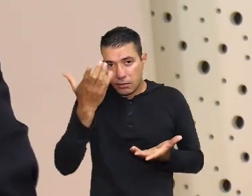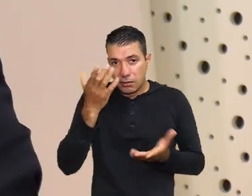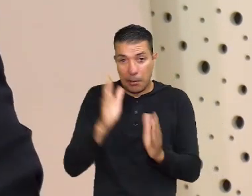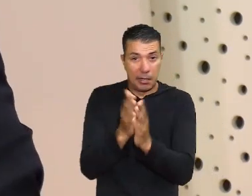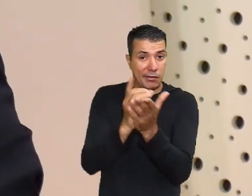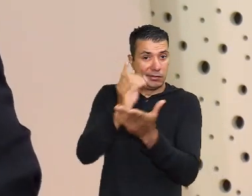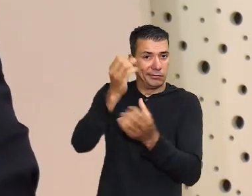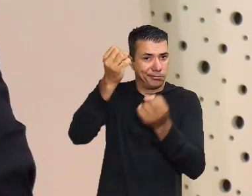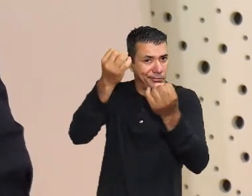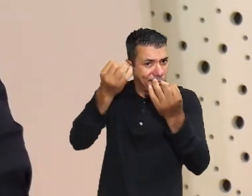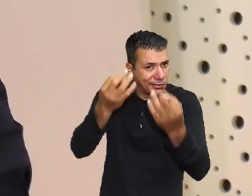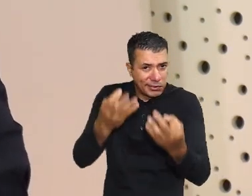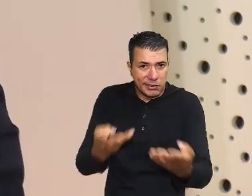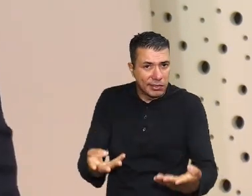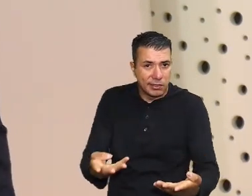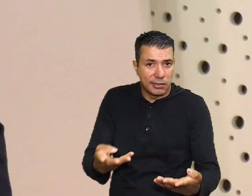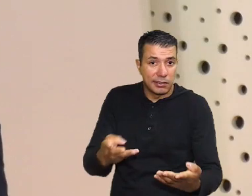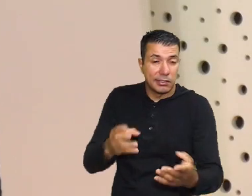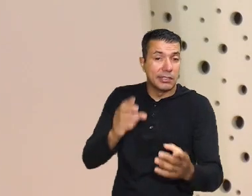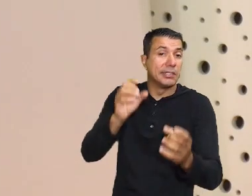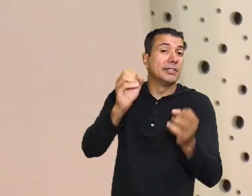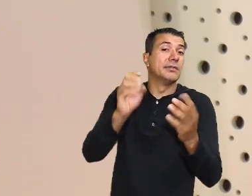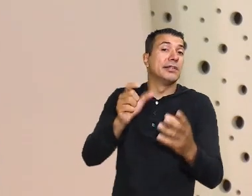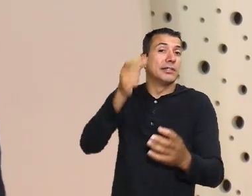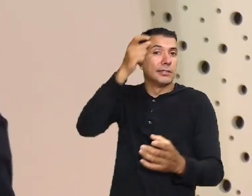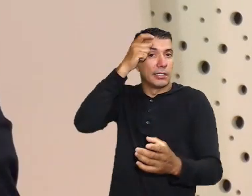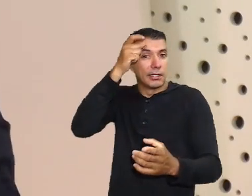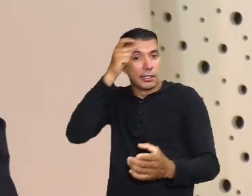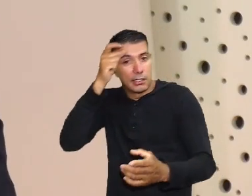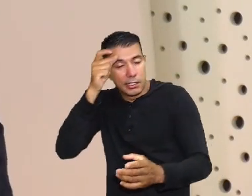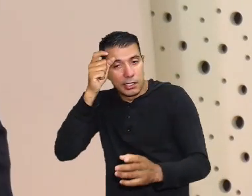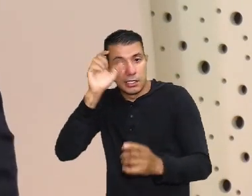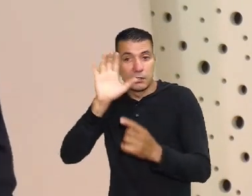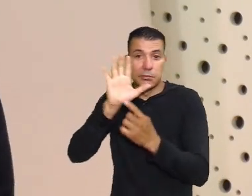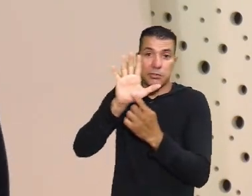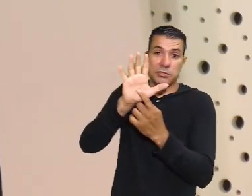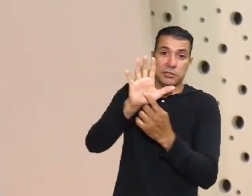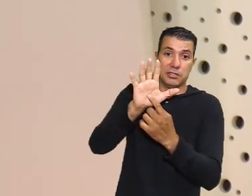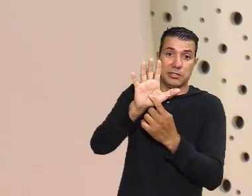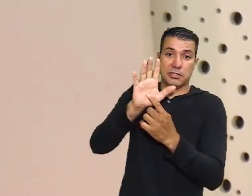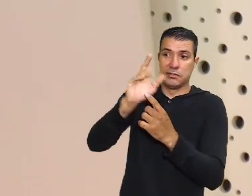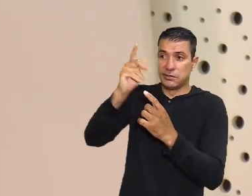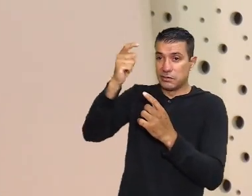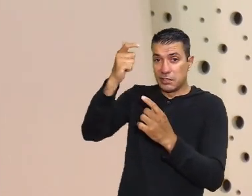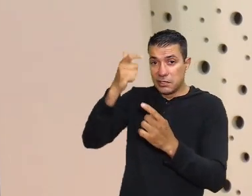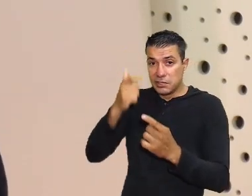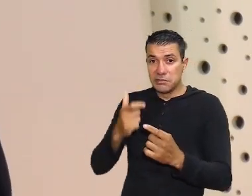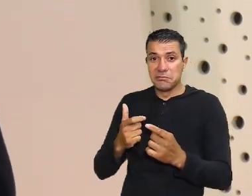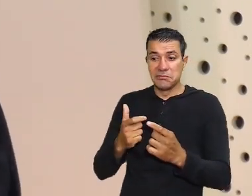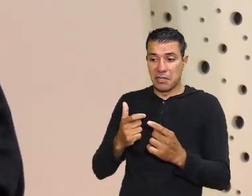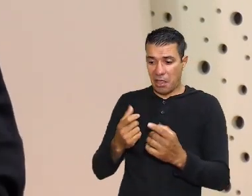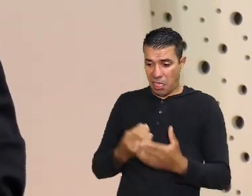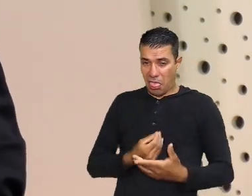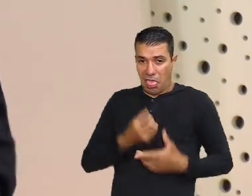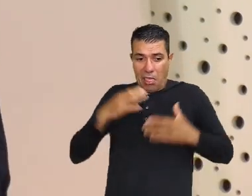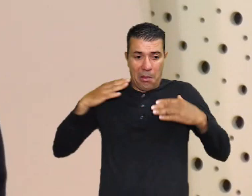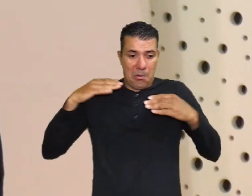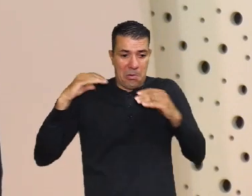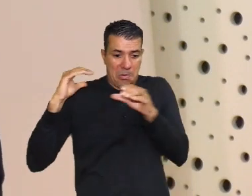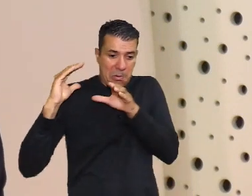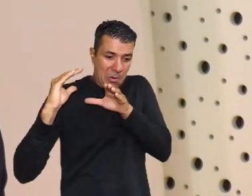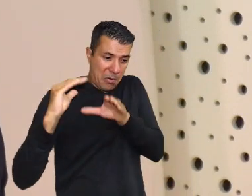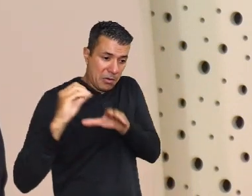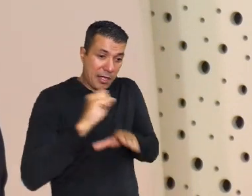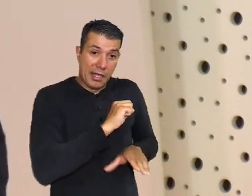Bíblia, por várias vezes, fala sobre Satanás se personificando. E eu quero só citar mais um texto rapidinho, pastor. Quando